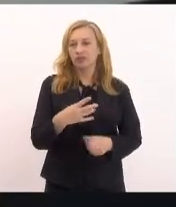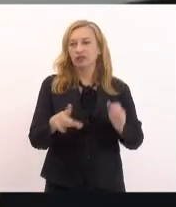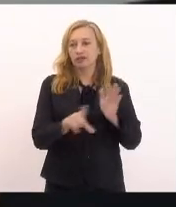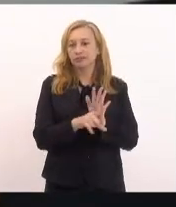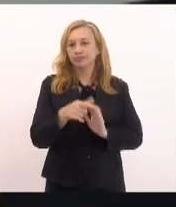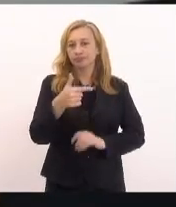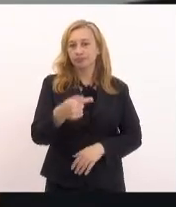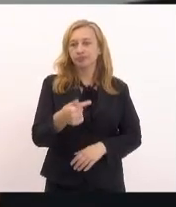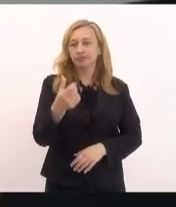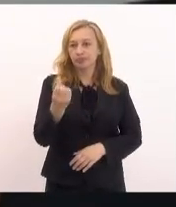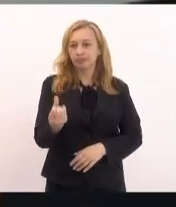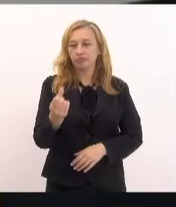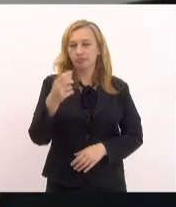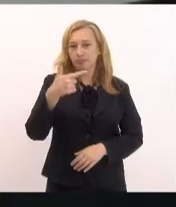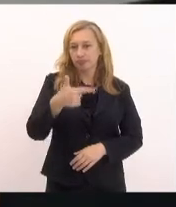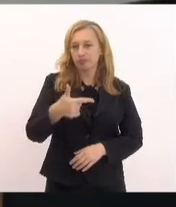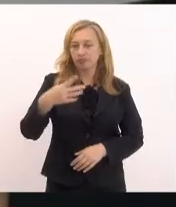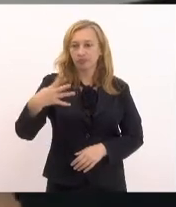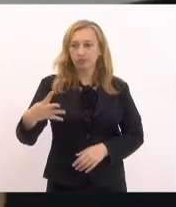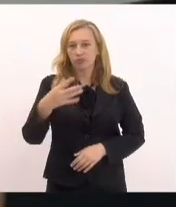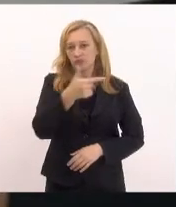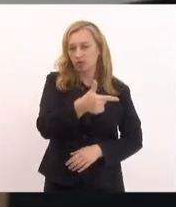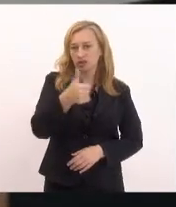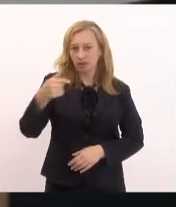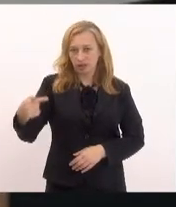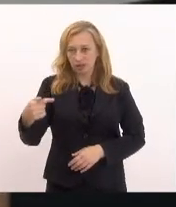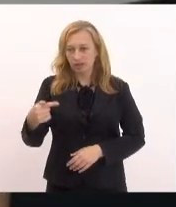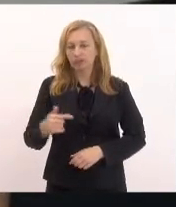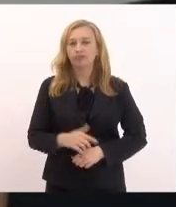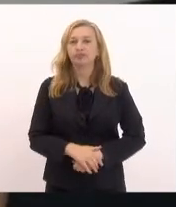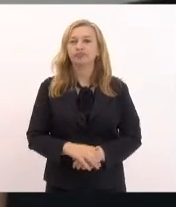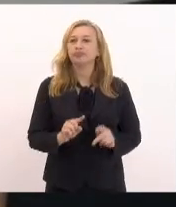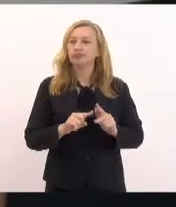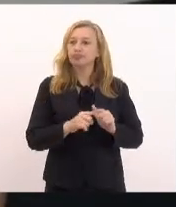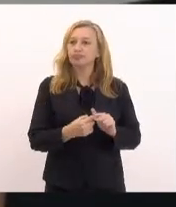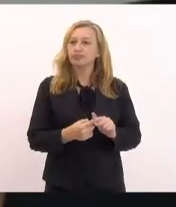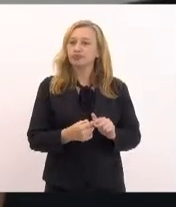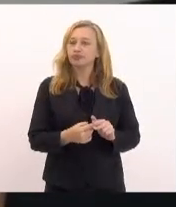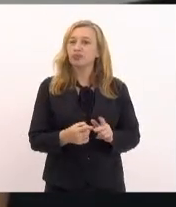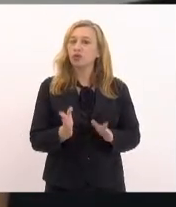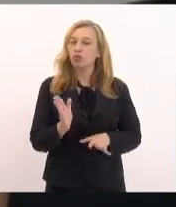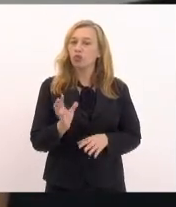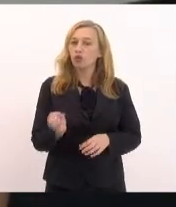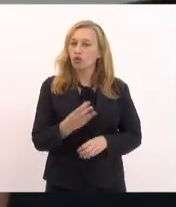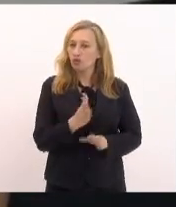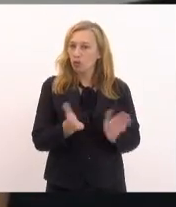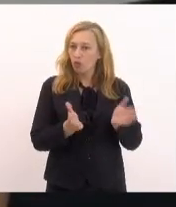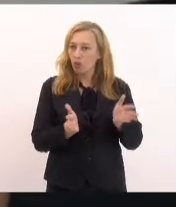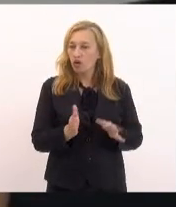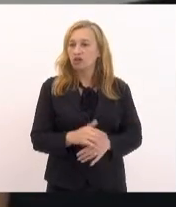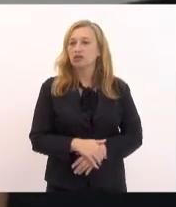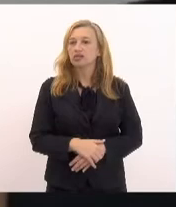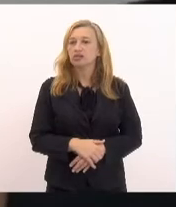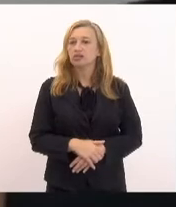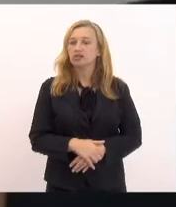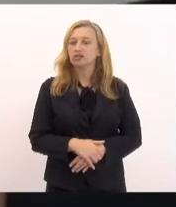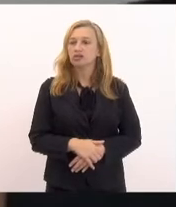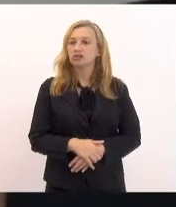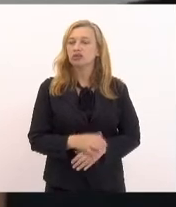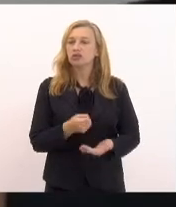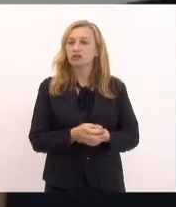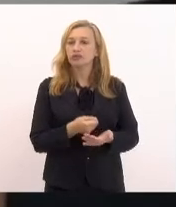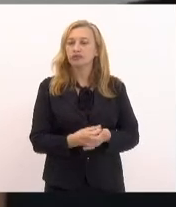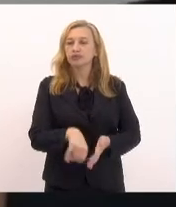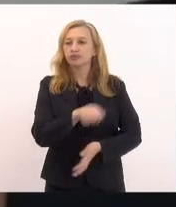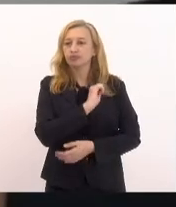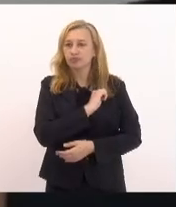7629, de 2017, que foi atualizada recentemente, diz que durante a vigência do regime de